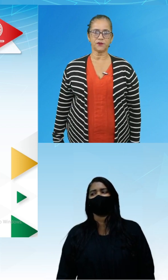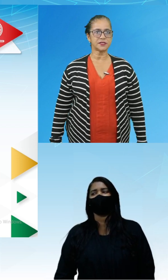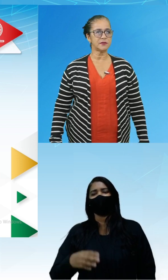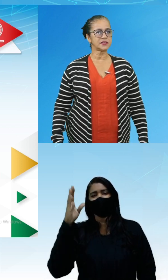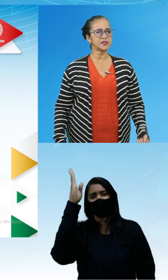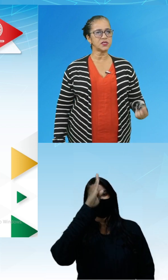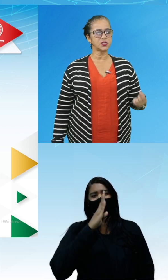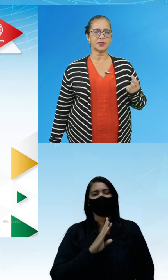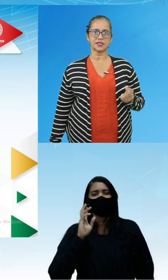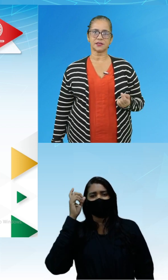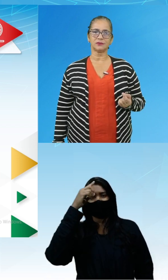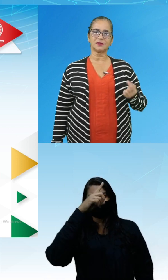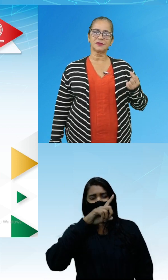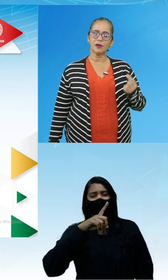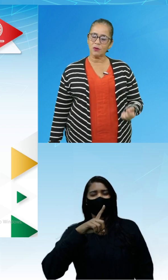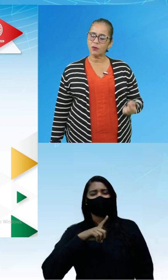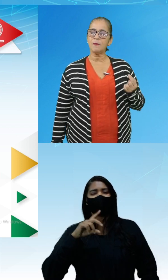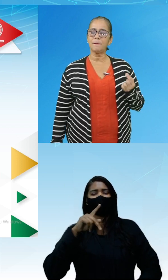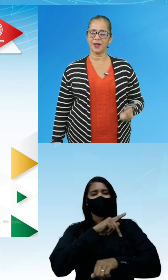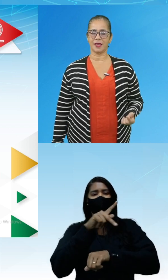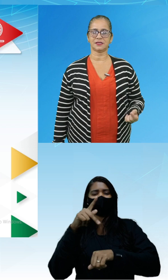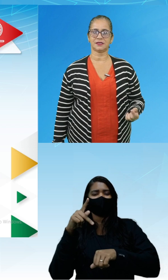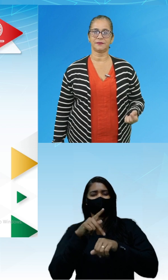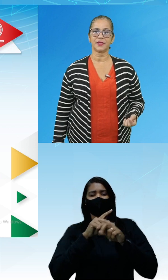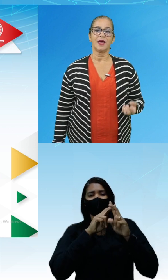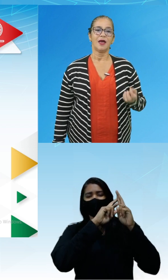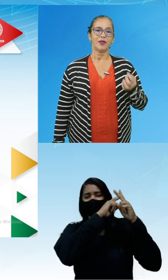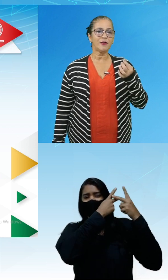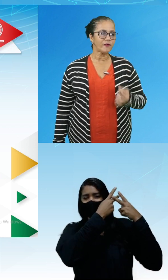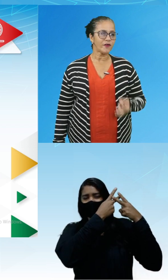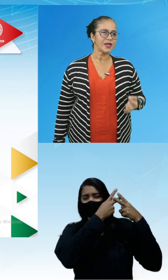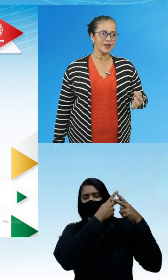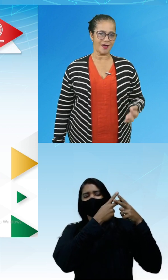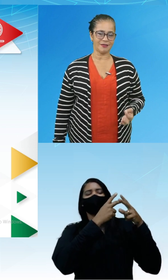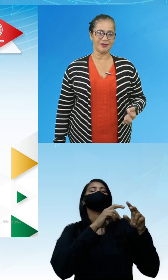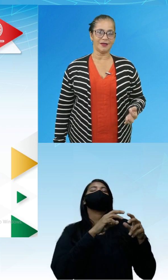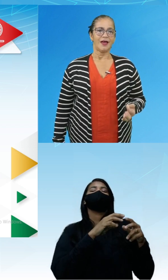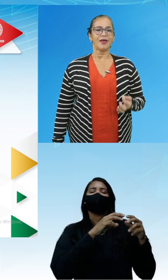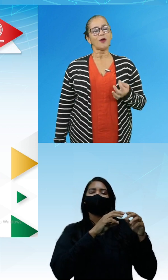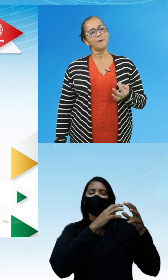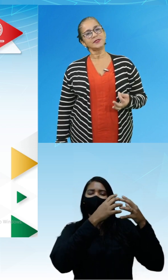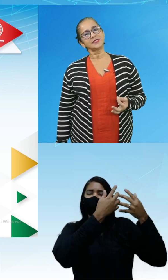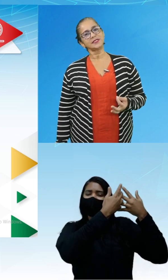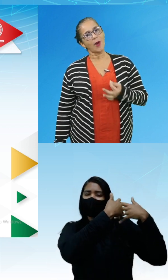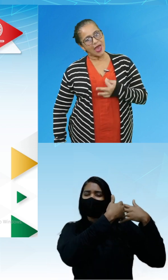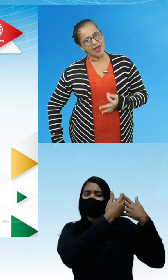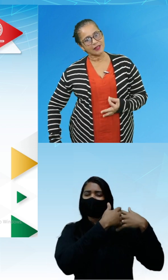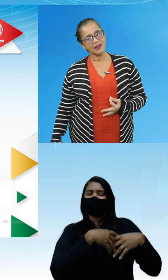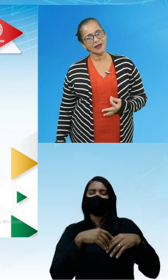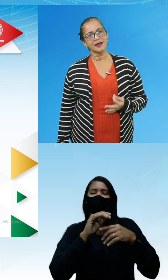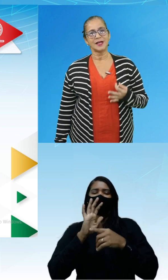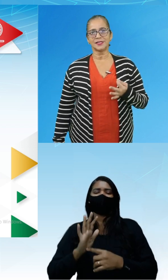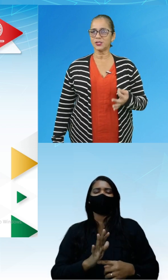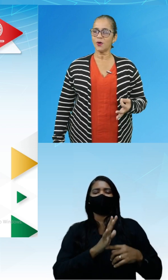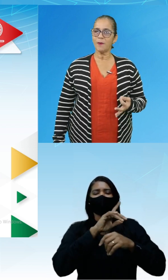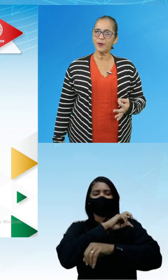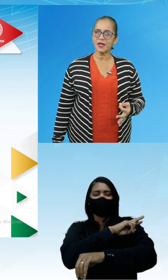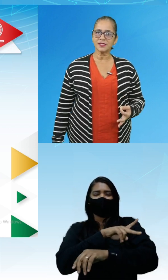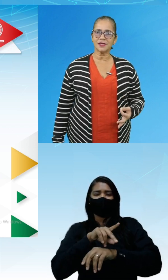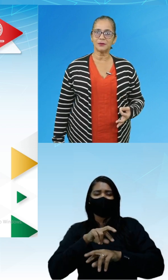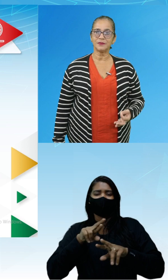Brasil, dificilmente existe uma nação tão complexa e variada em composição étnica da